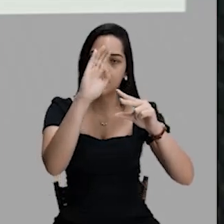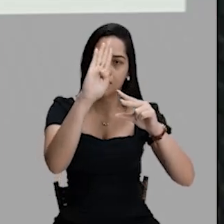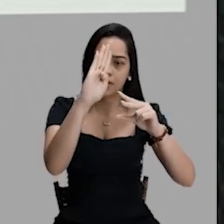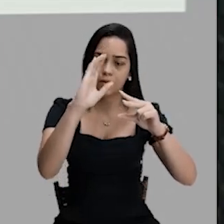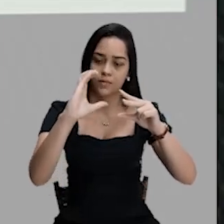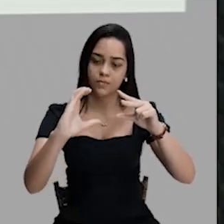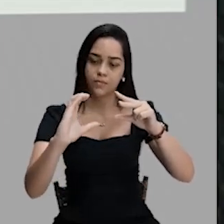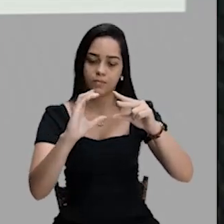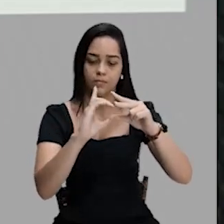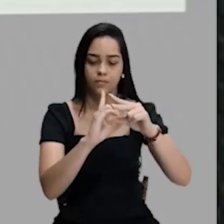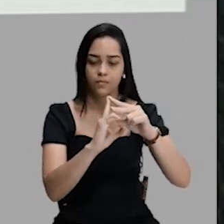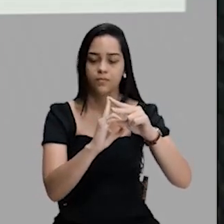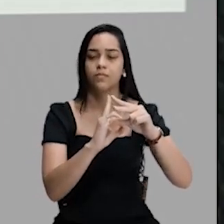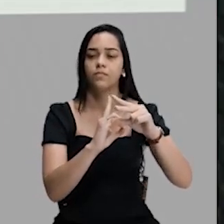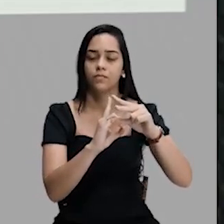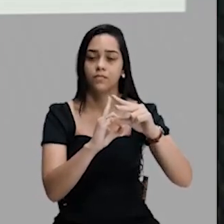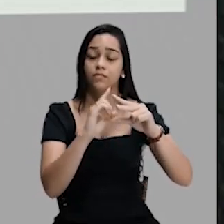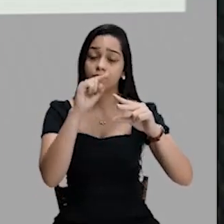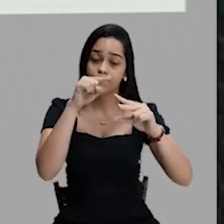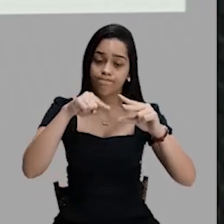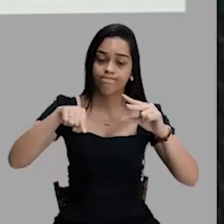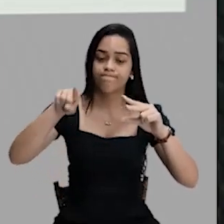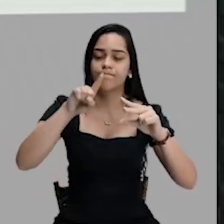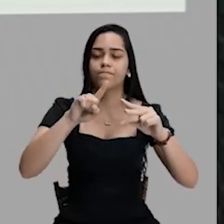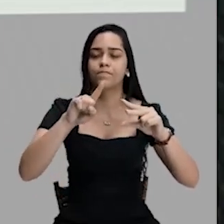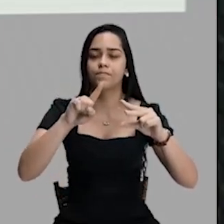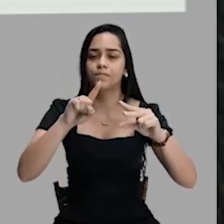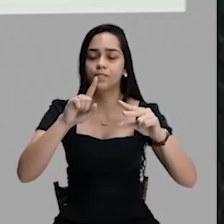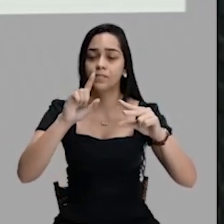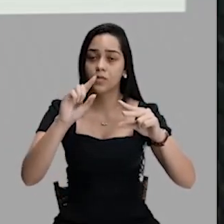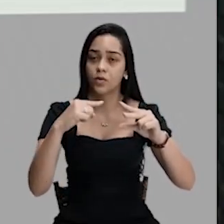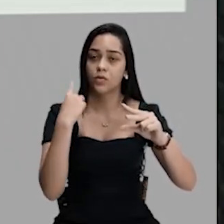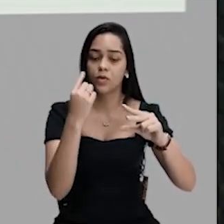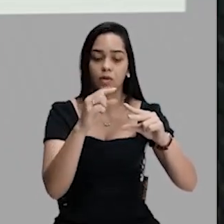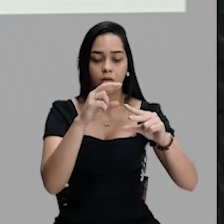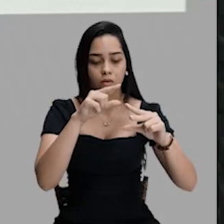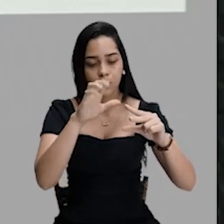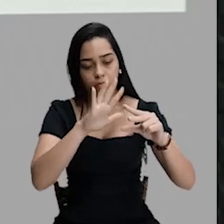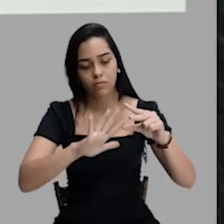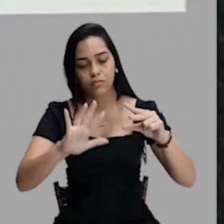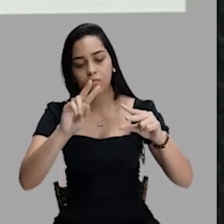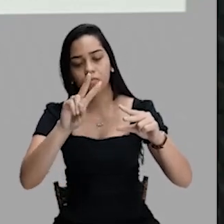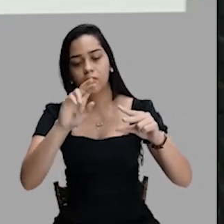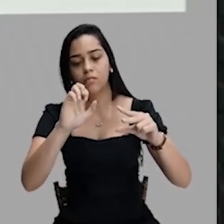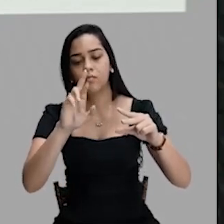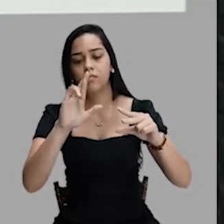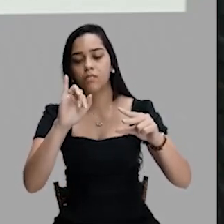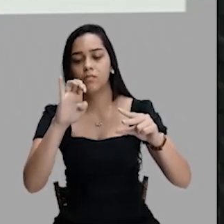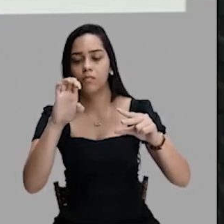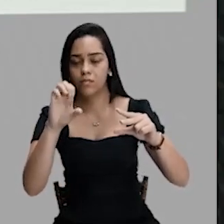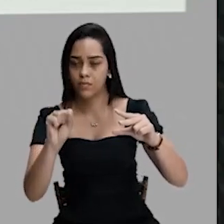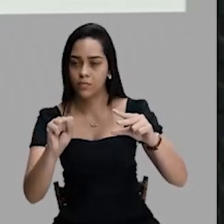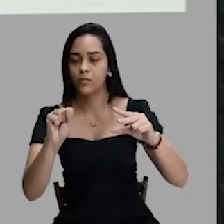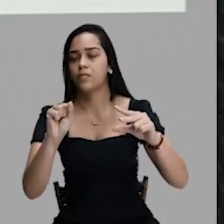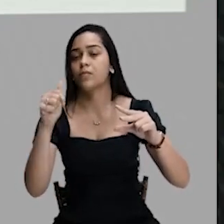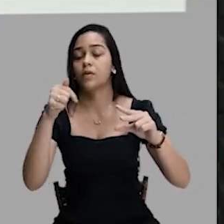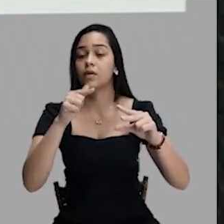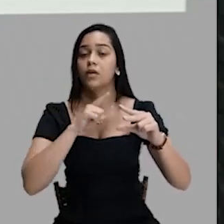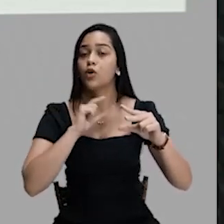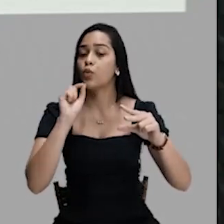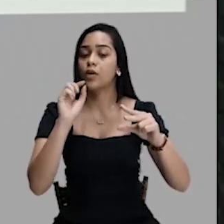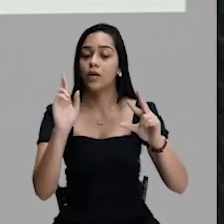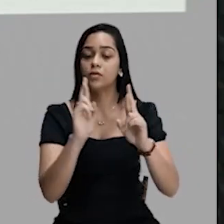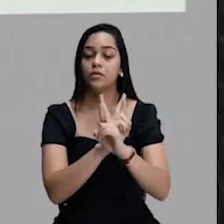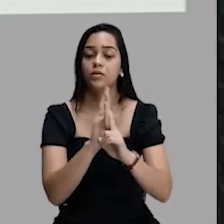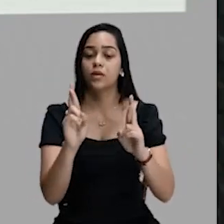de C, de D. Esses caras aqui que são nossos vértices. Na verdade, esse vértice aqui está associado